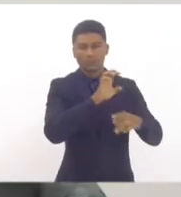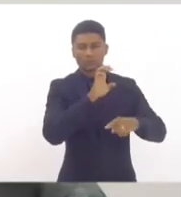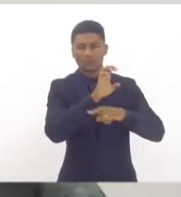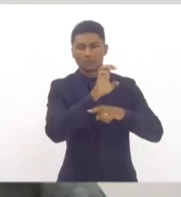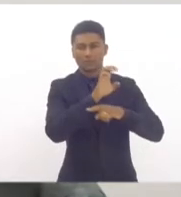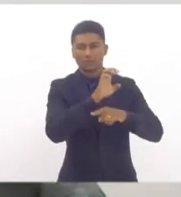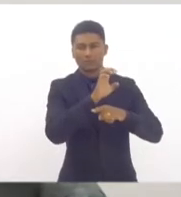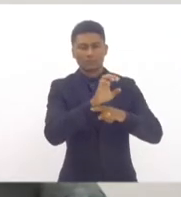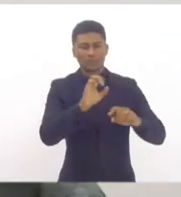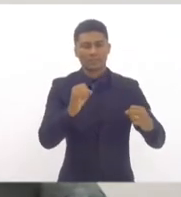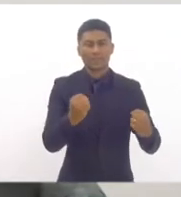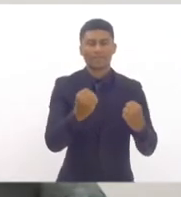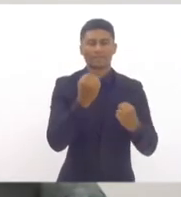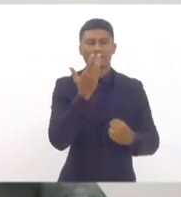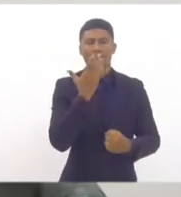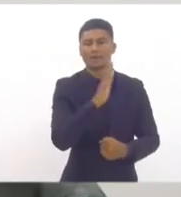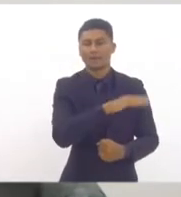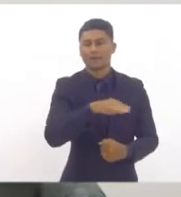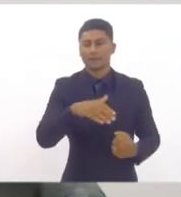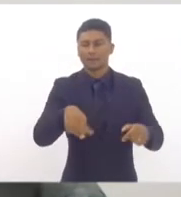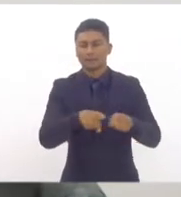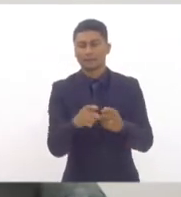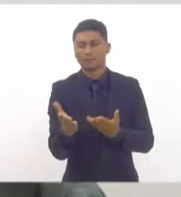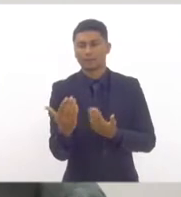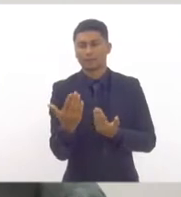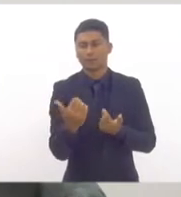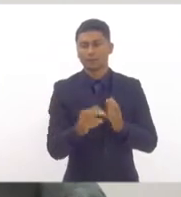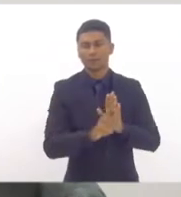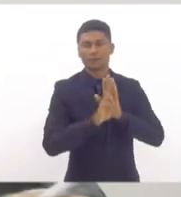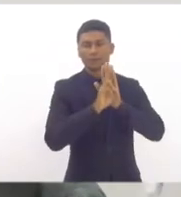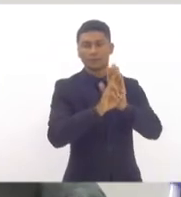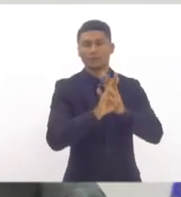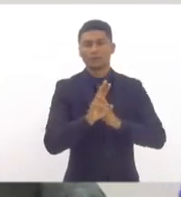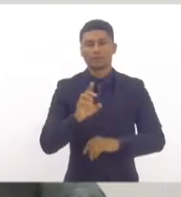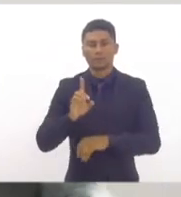Adolescente, a representante, a doutora Margarida Prado.